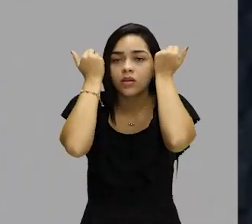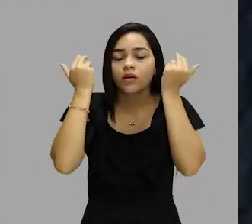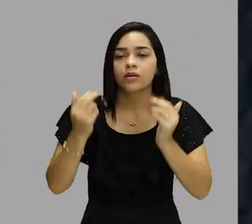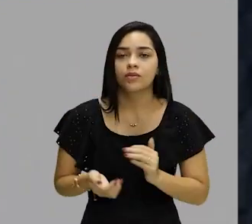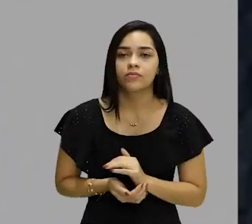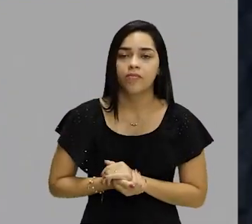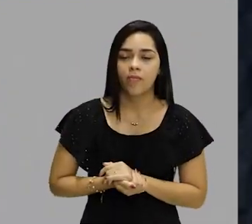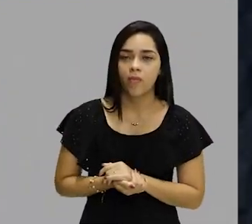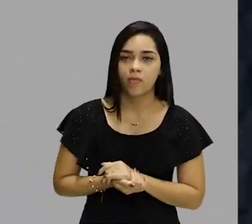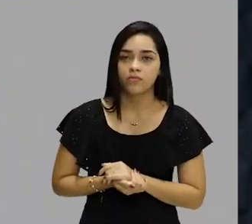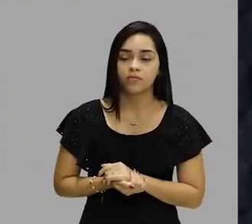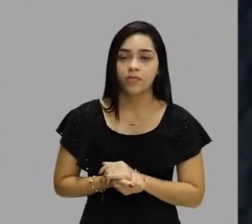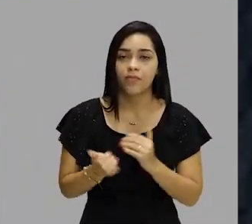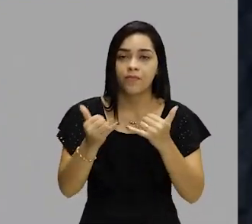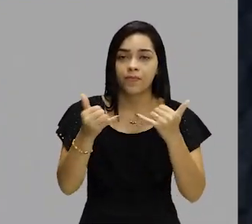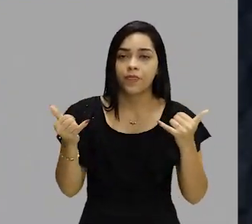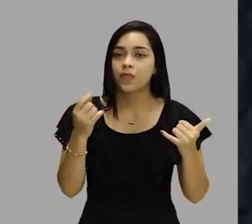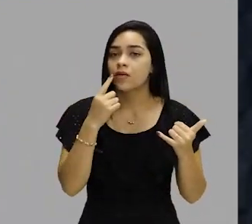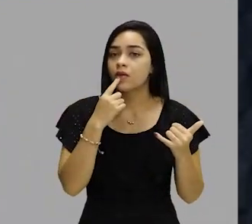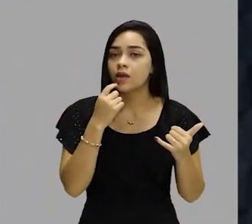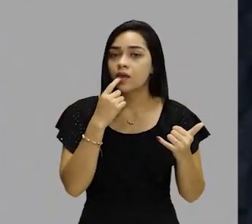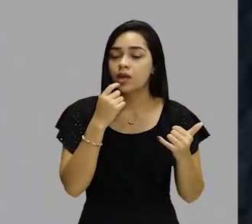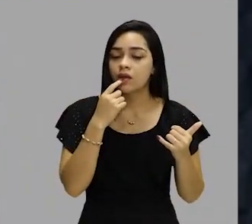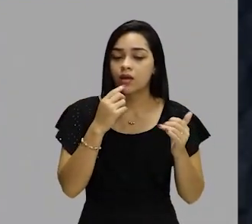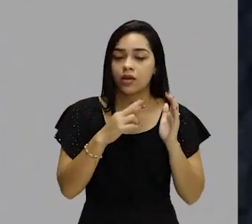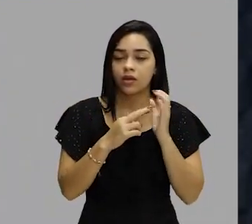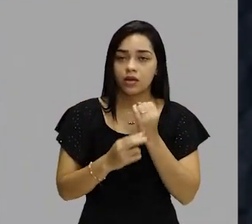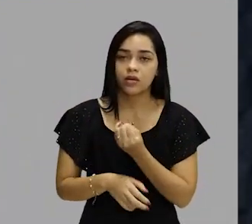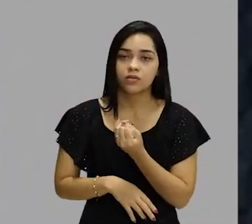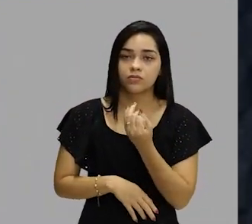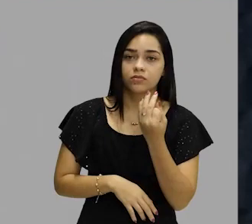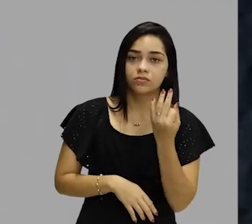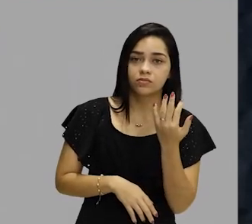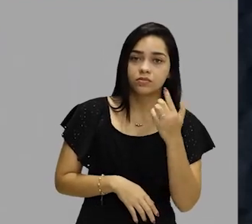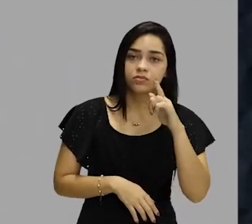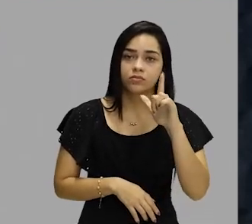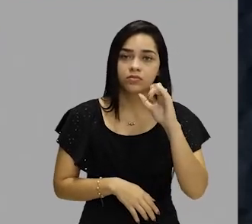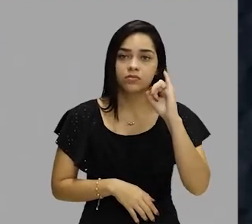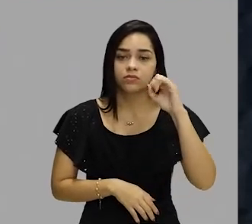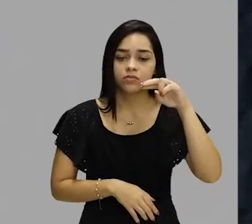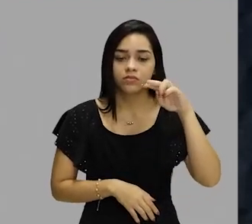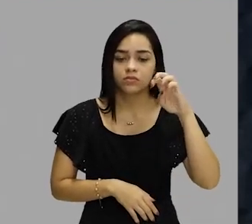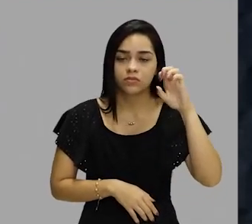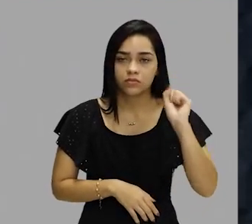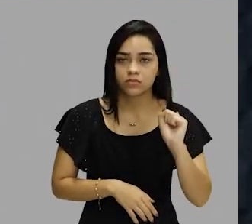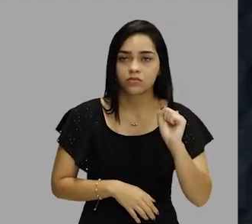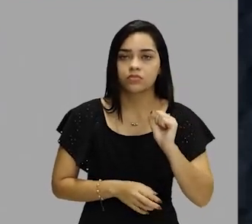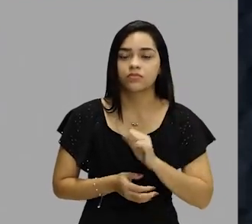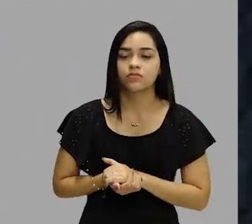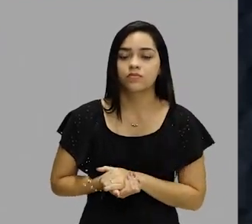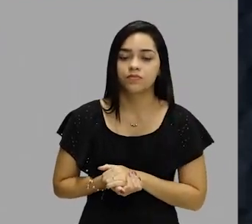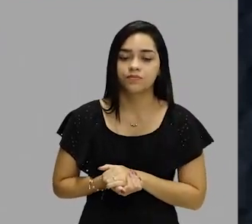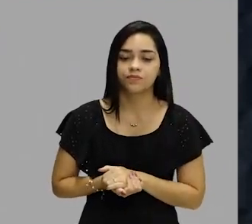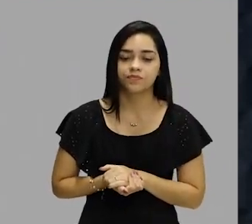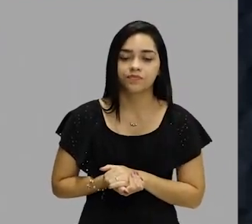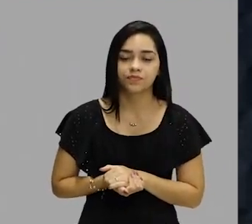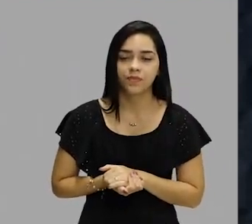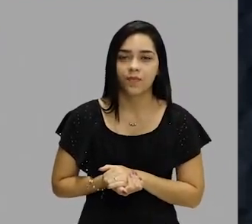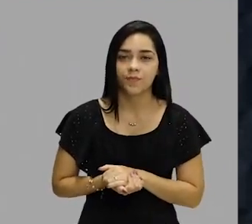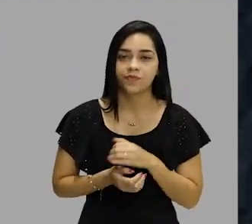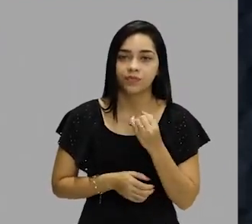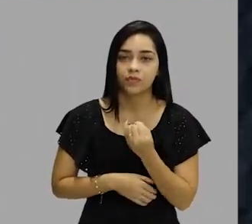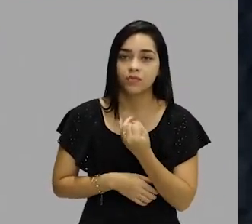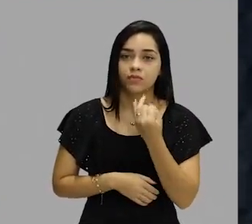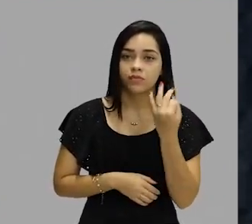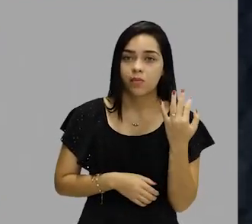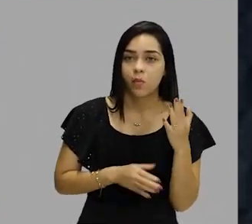presas. E a linha vermelha é a quantidade de linces, né, que é o predador. Está sendo contabilizada